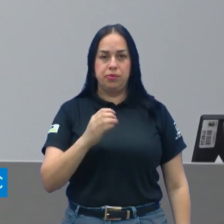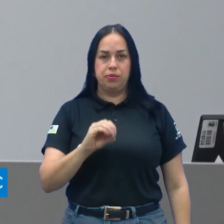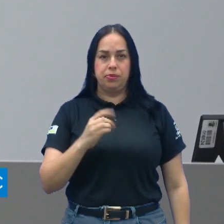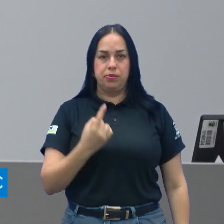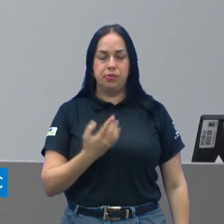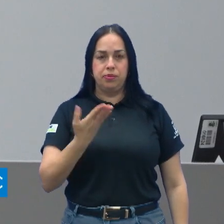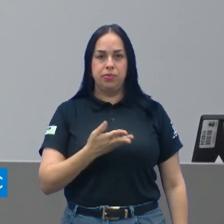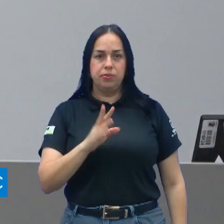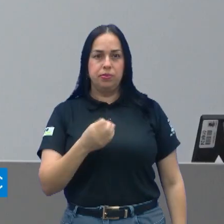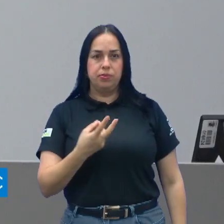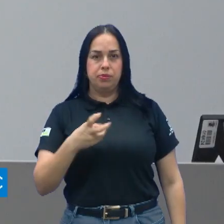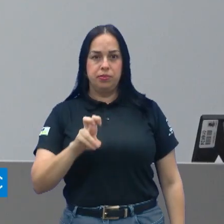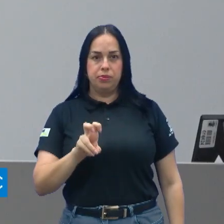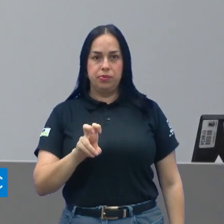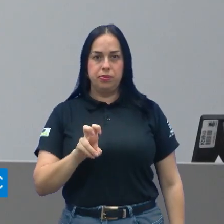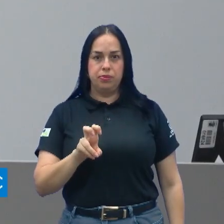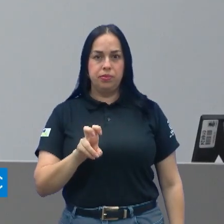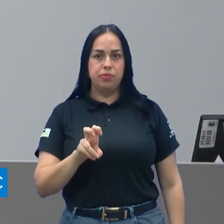14.601/2025.